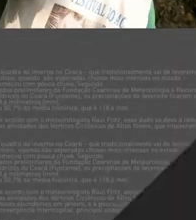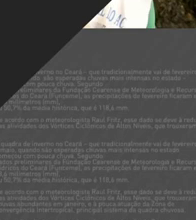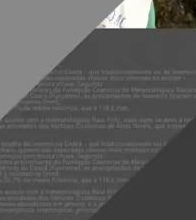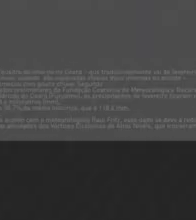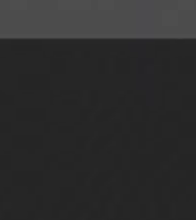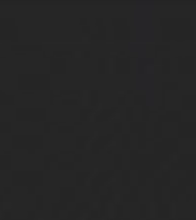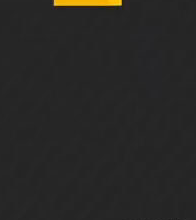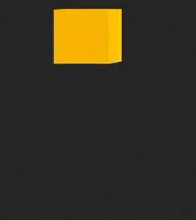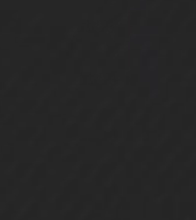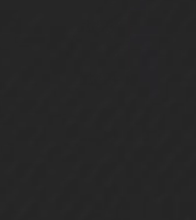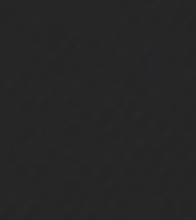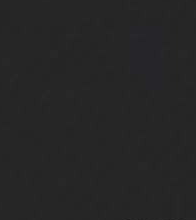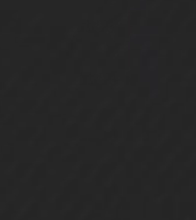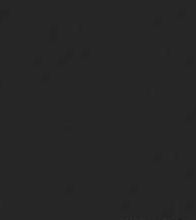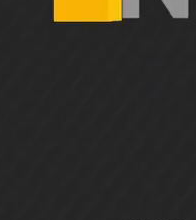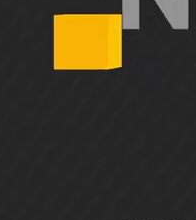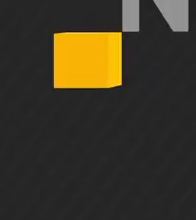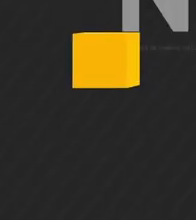ae